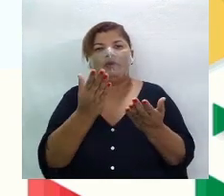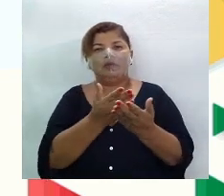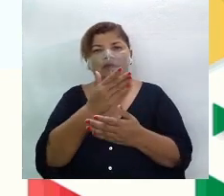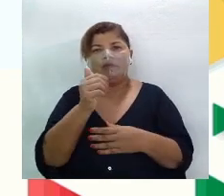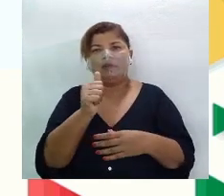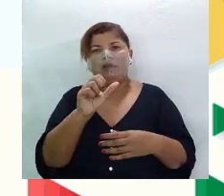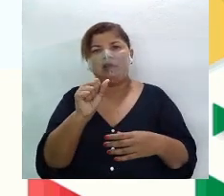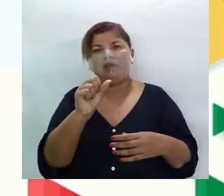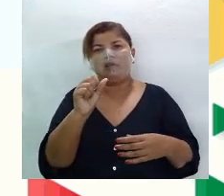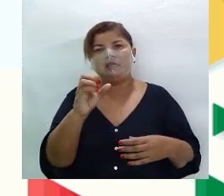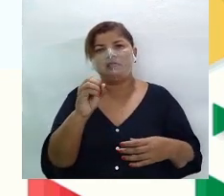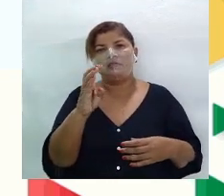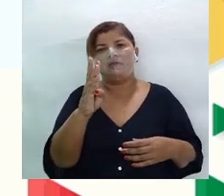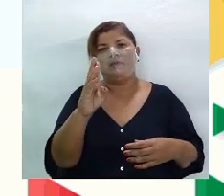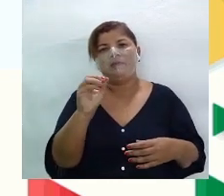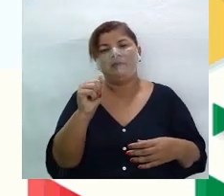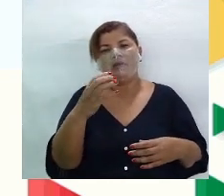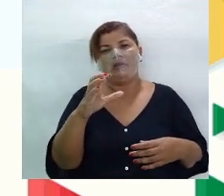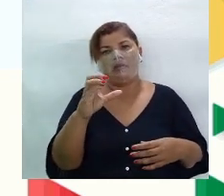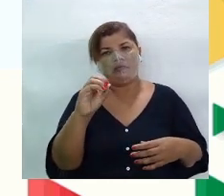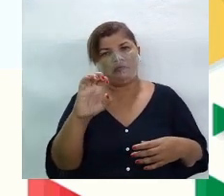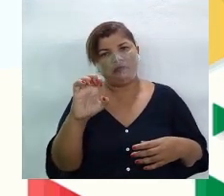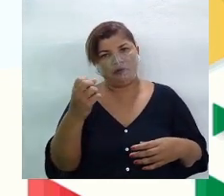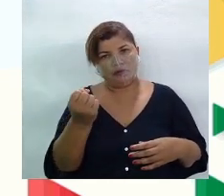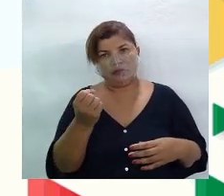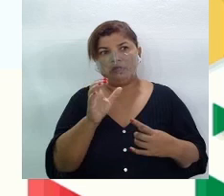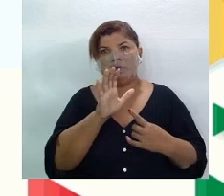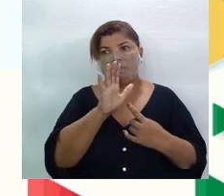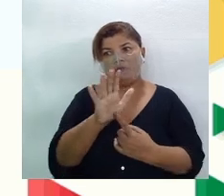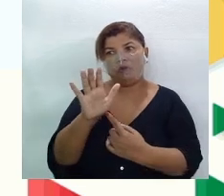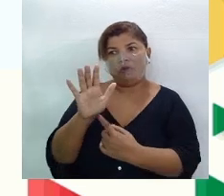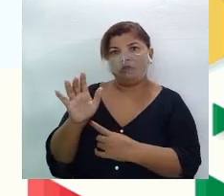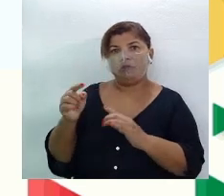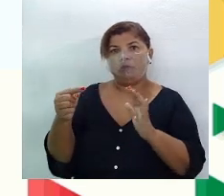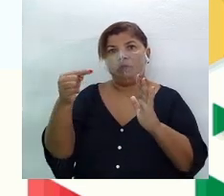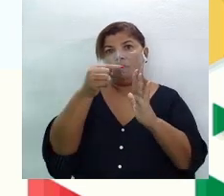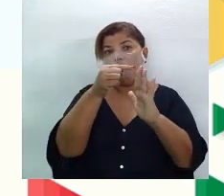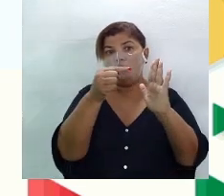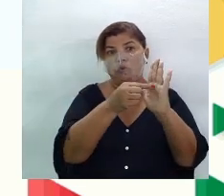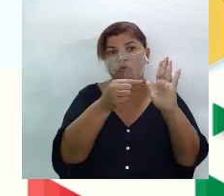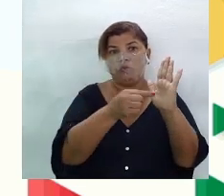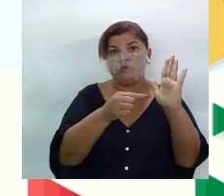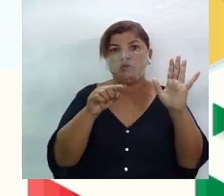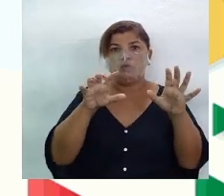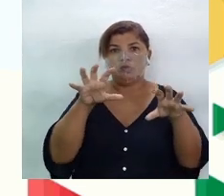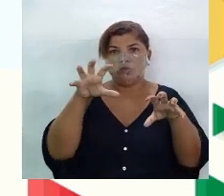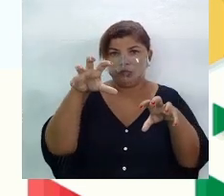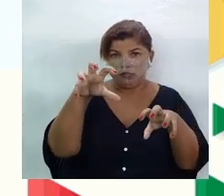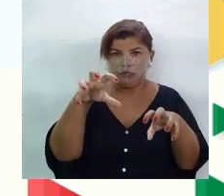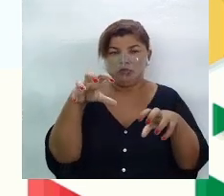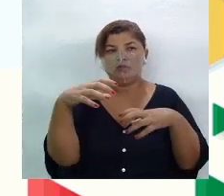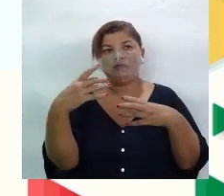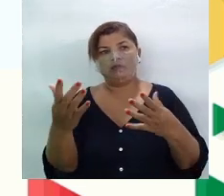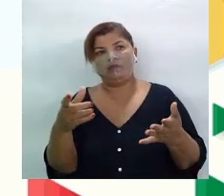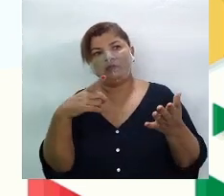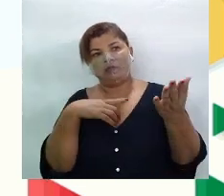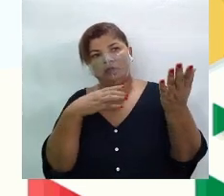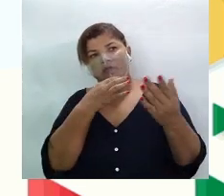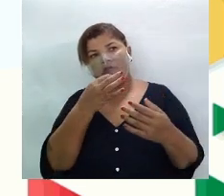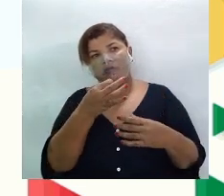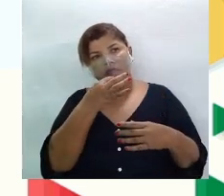tem um total 27 contos sobrenaturais. Comentário aí do Ricardo Ramos, filho, né, de um grande escritor brasileiro,